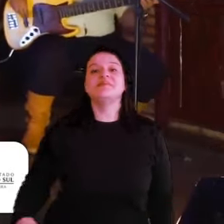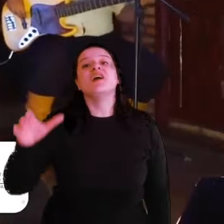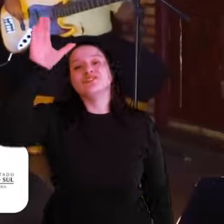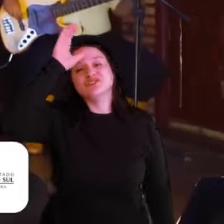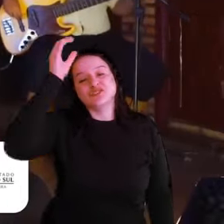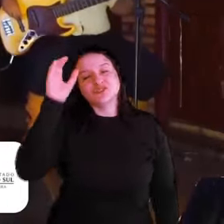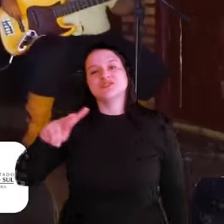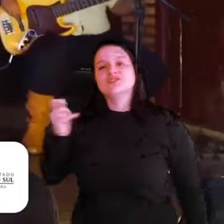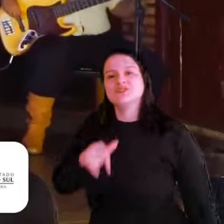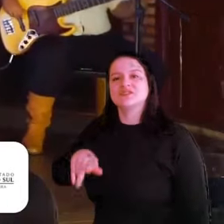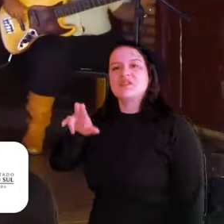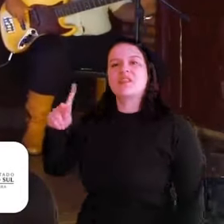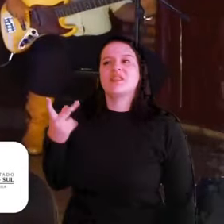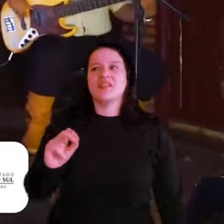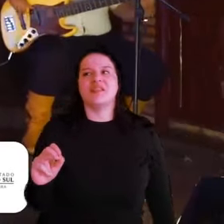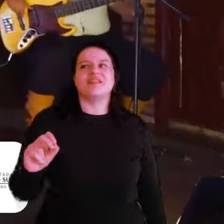Ali tio